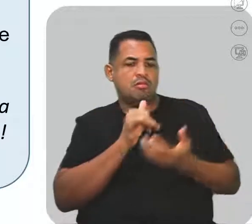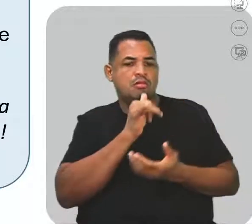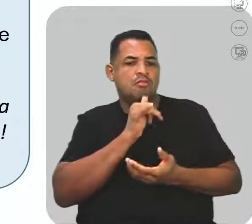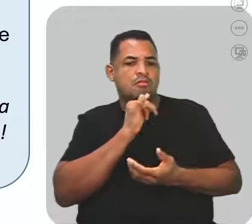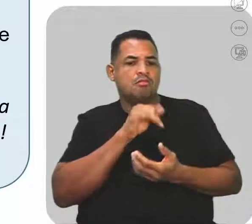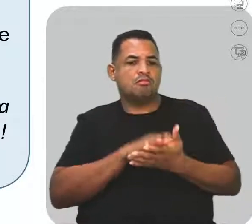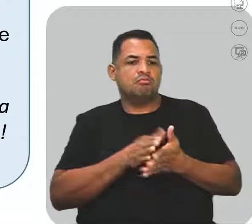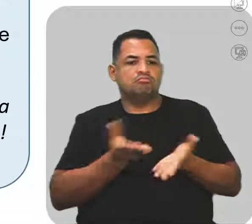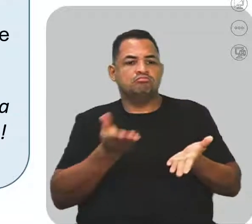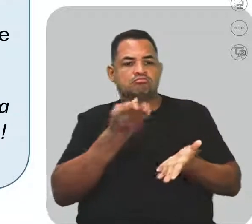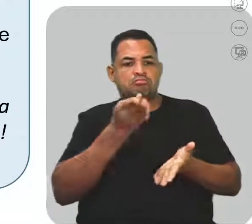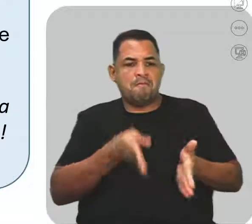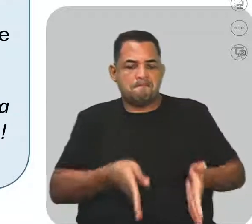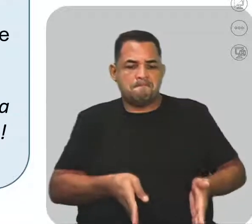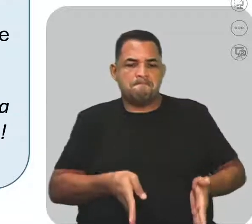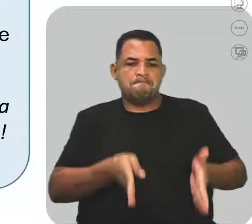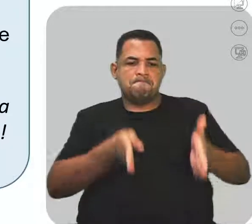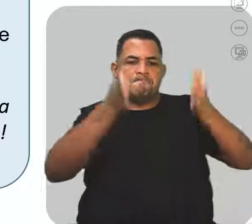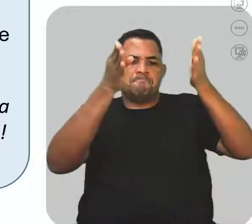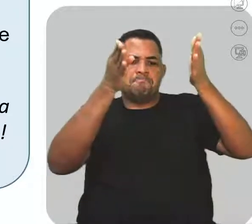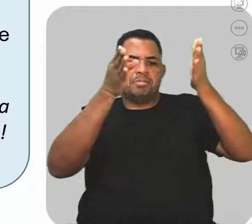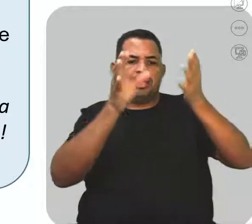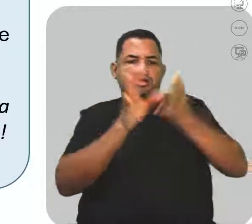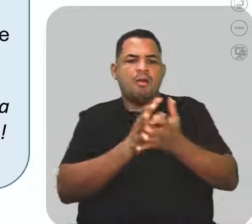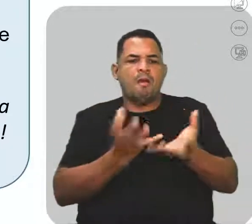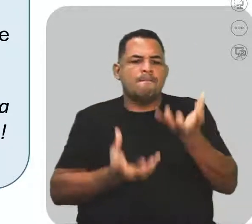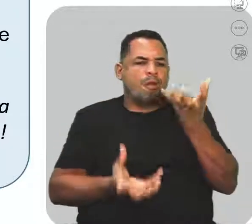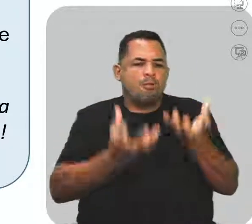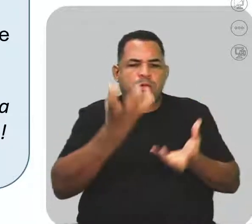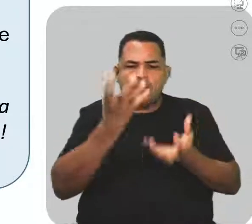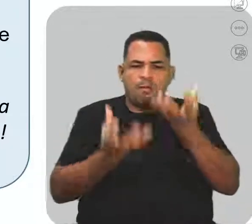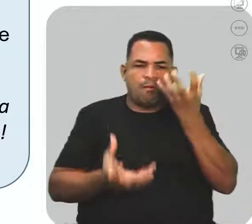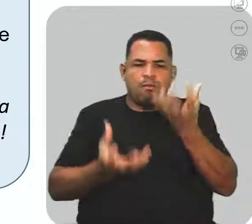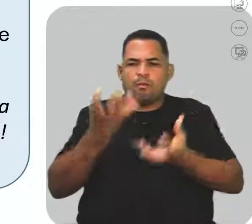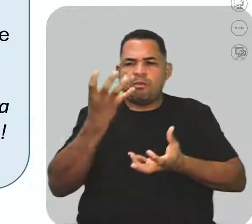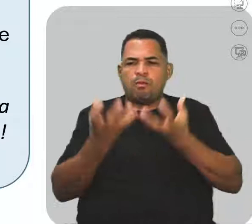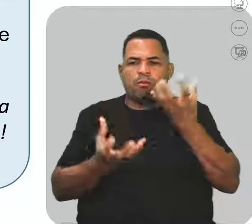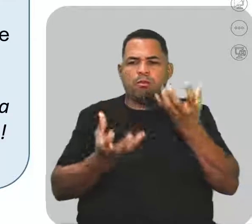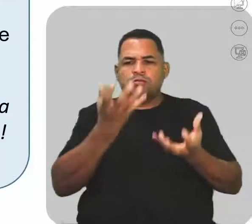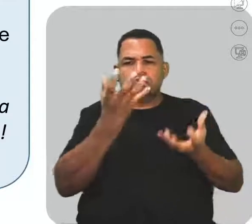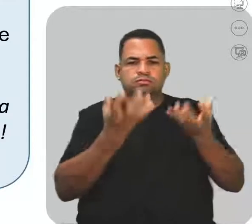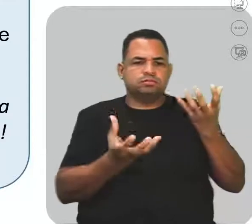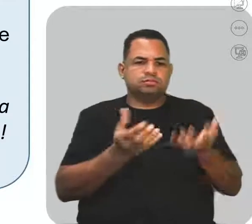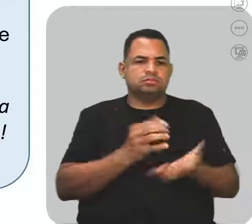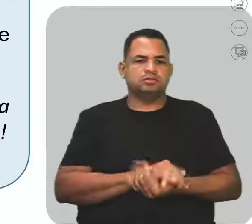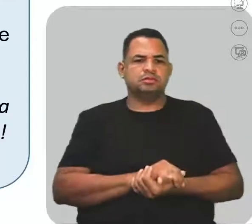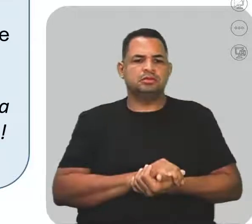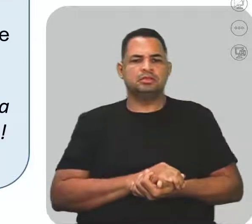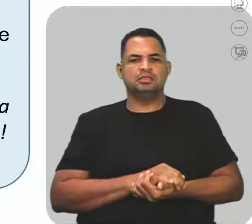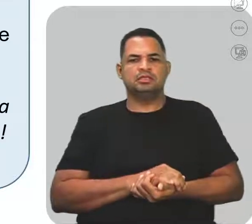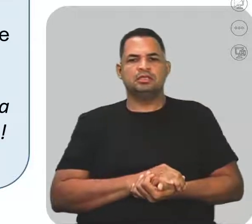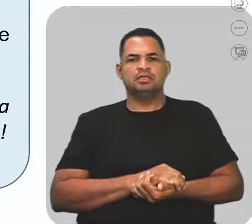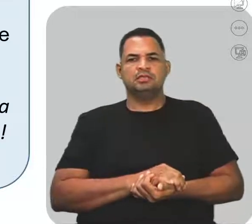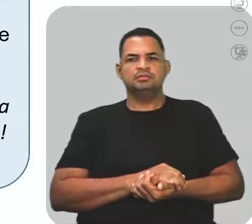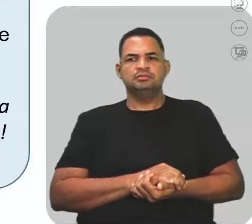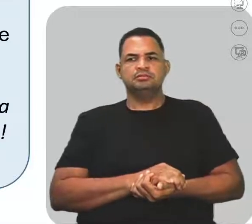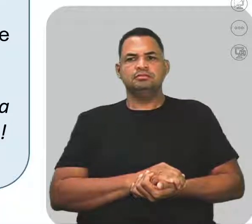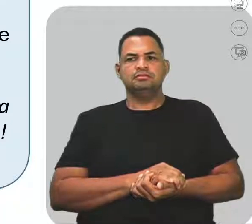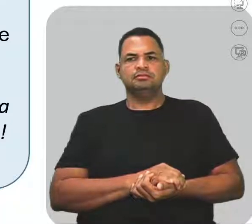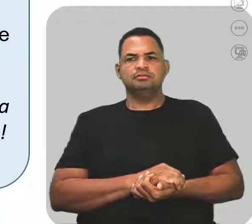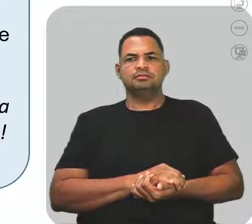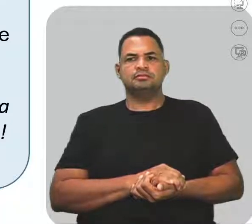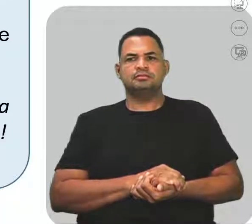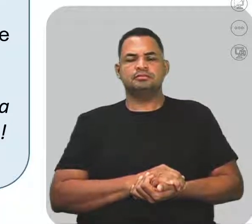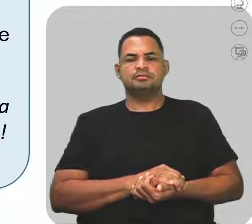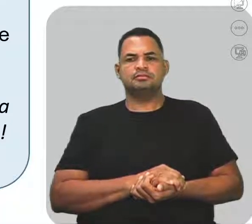Exemplos: o prédio está pegando fogo. Então, perceba que nós temos aqui o verbo,